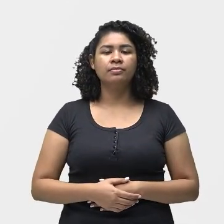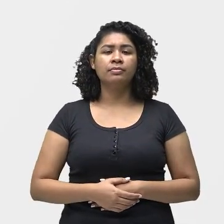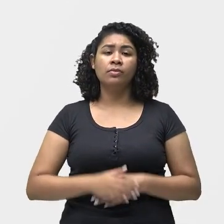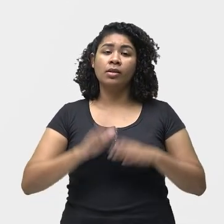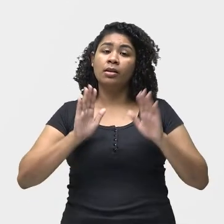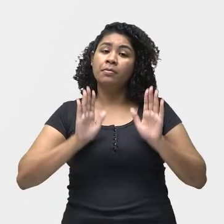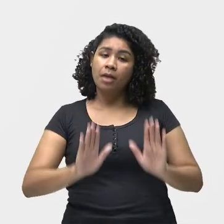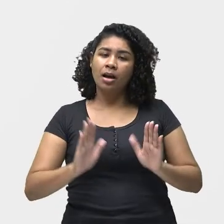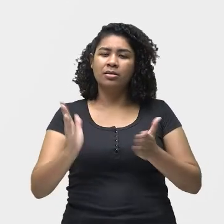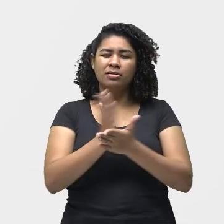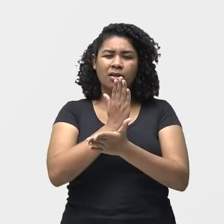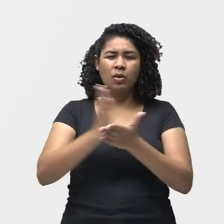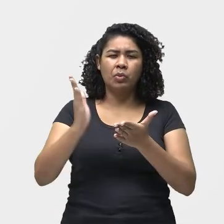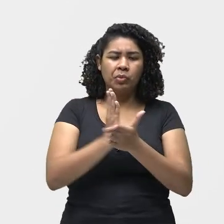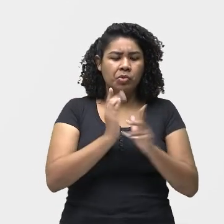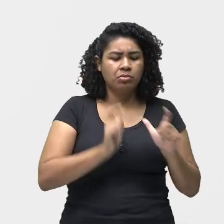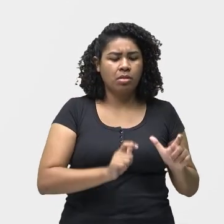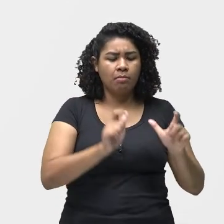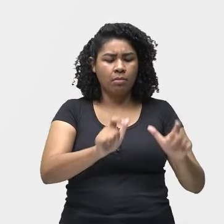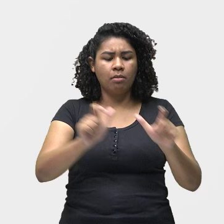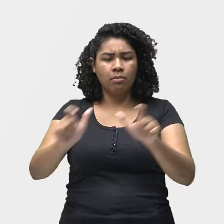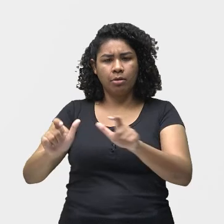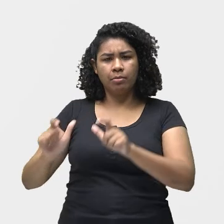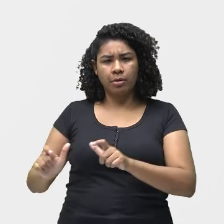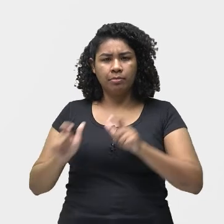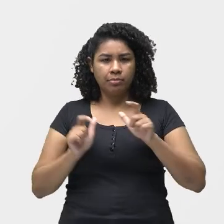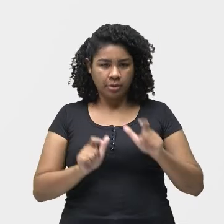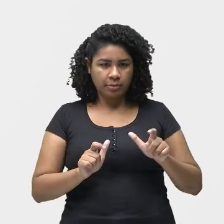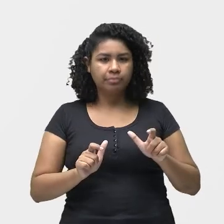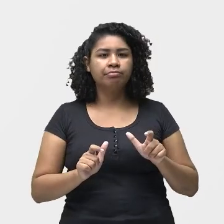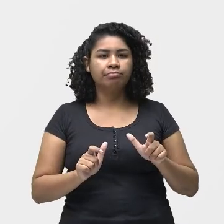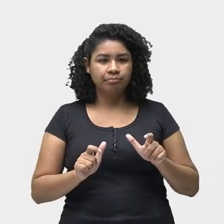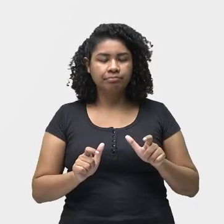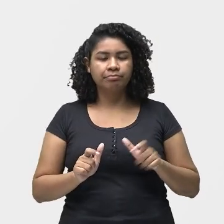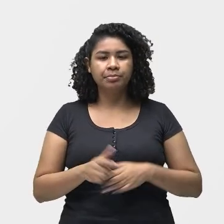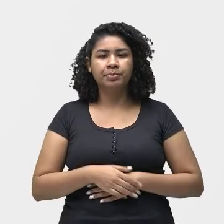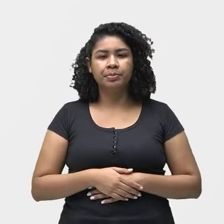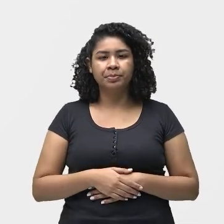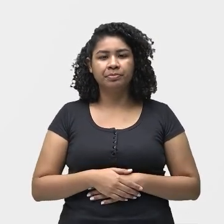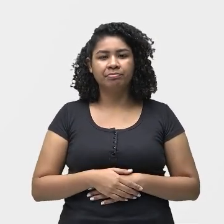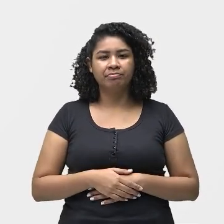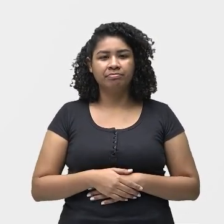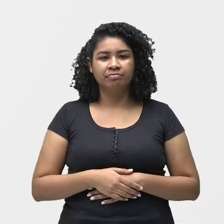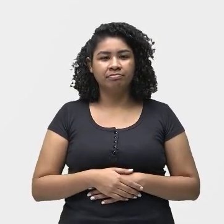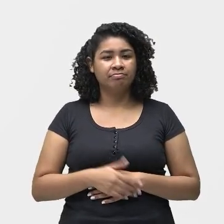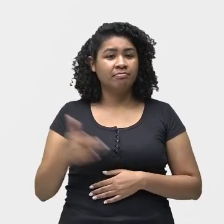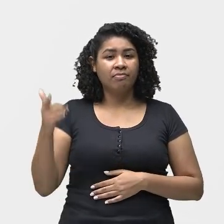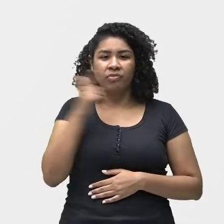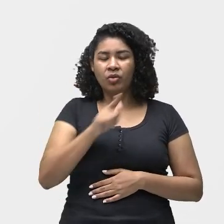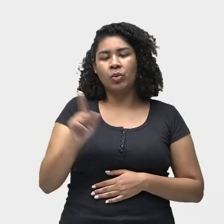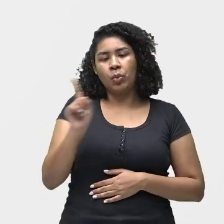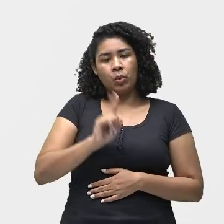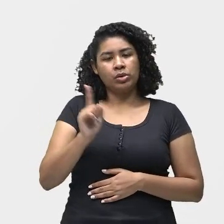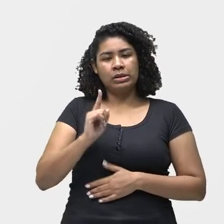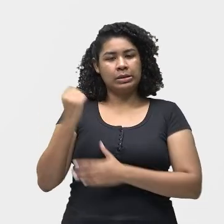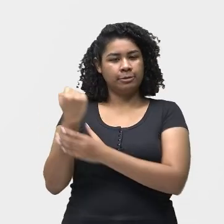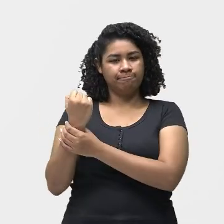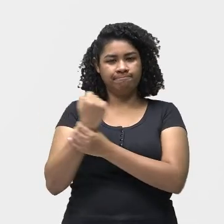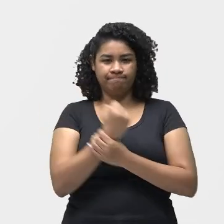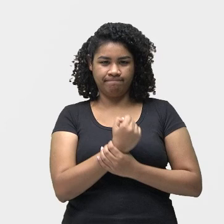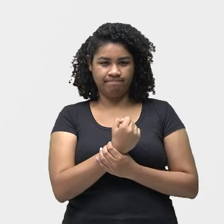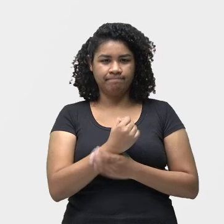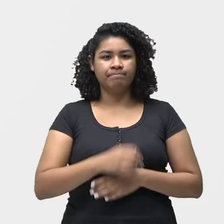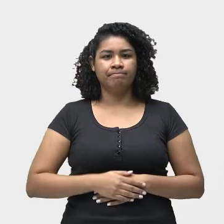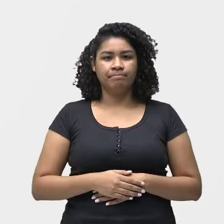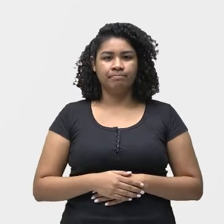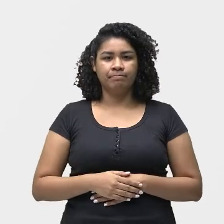Entretanto, em algumas regiões o processo que levaria ao Estado Nacional não seria completado neste período. Embora tanto no